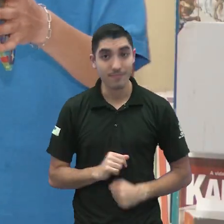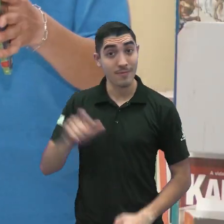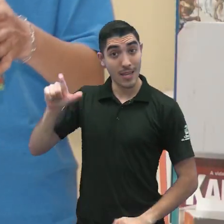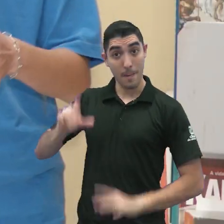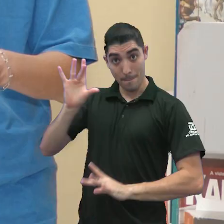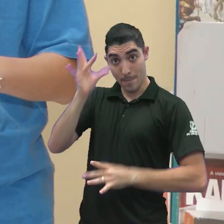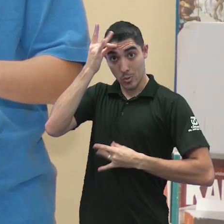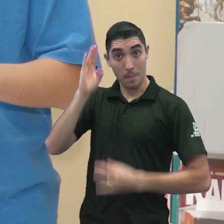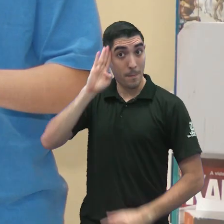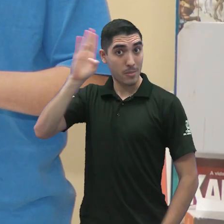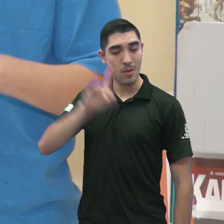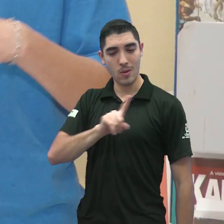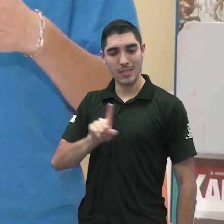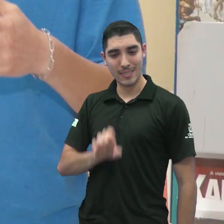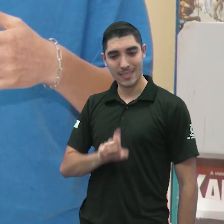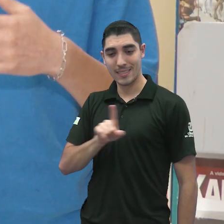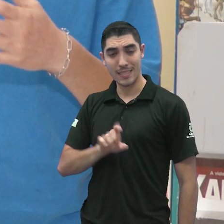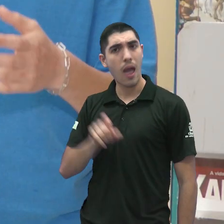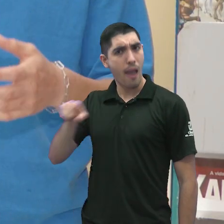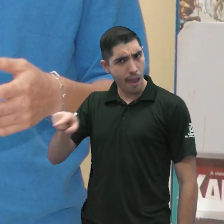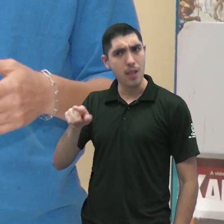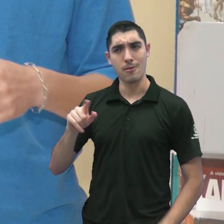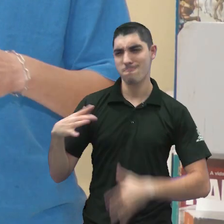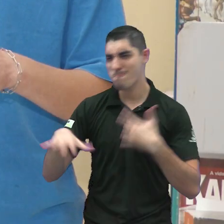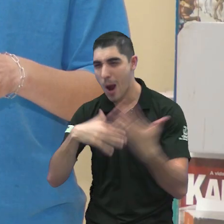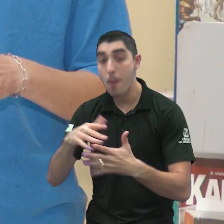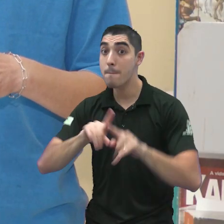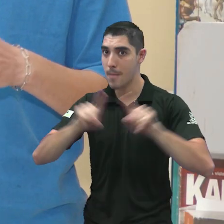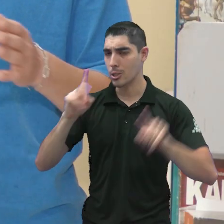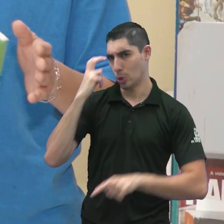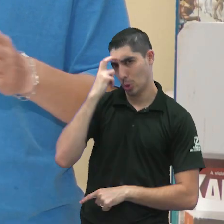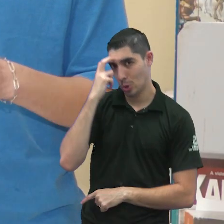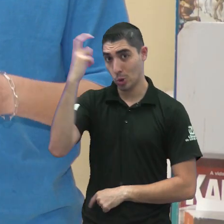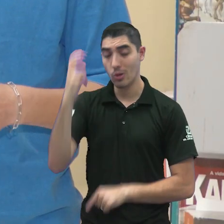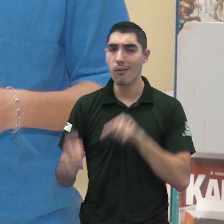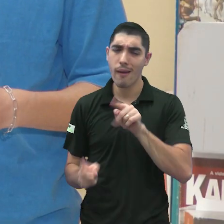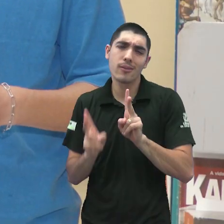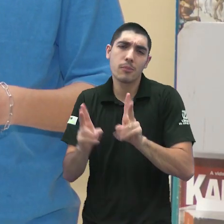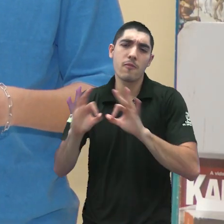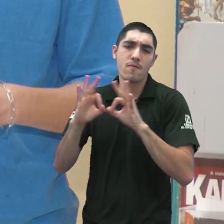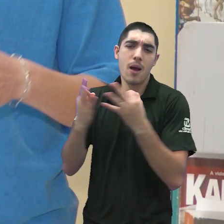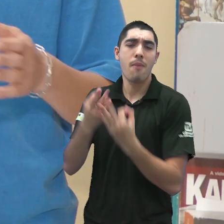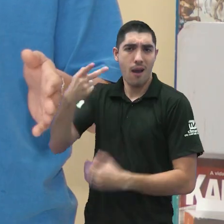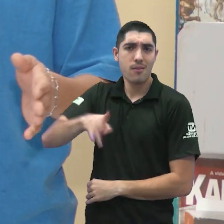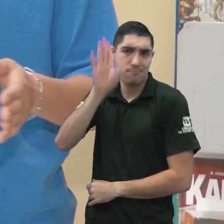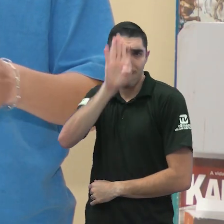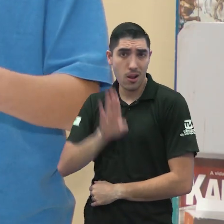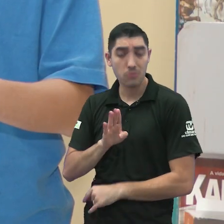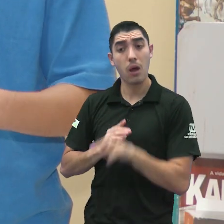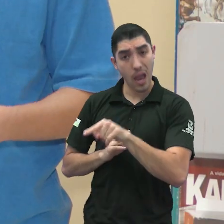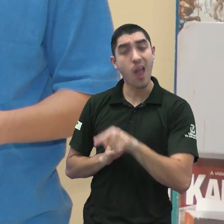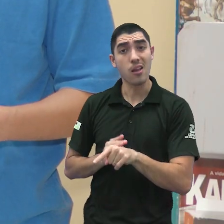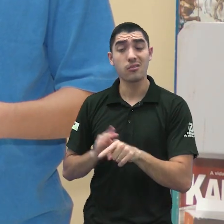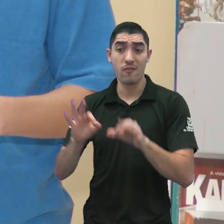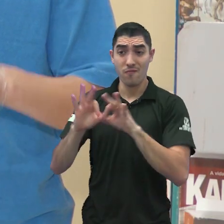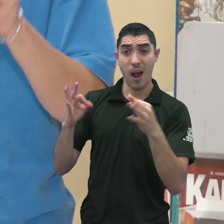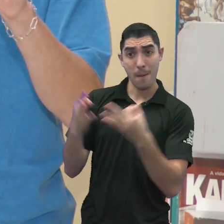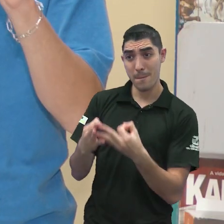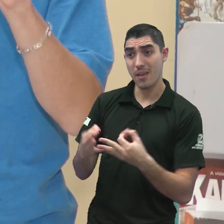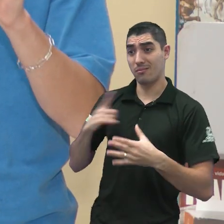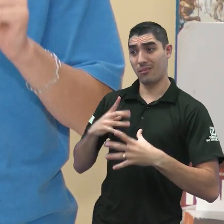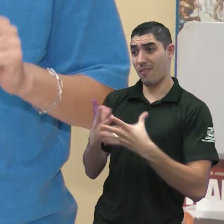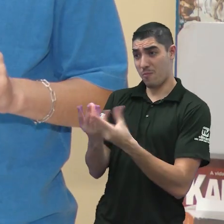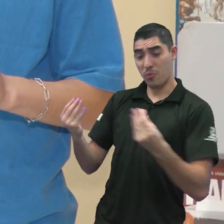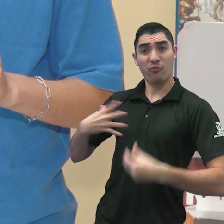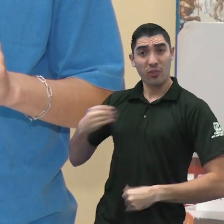nosso protagonista, é um menino levado e inteligente. Ele vive na tradicional família brasileira, grande e sem dinheiro. O que não